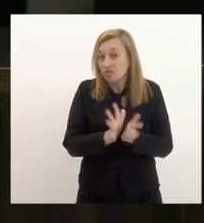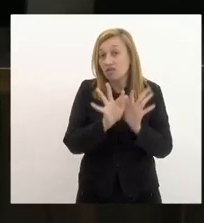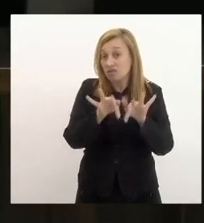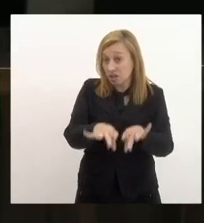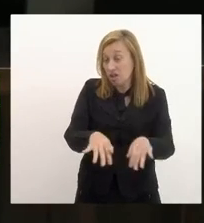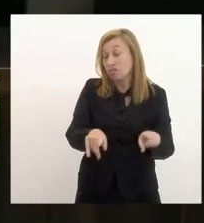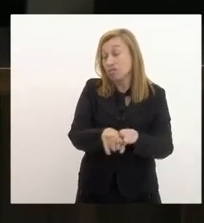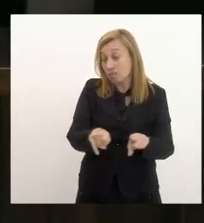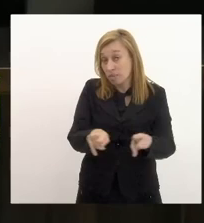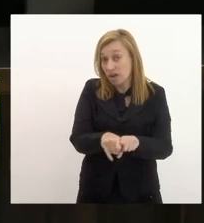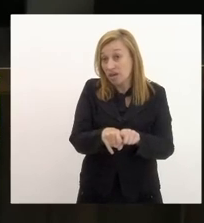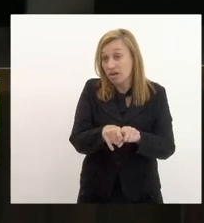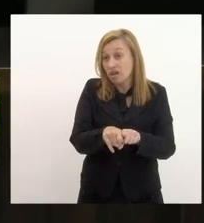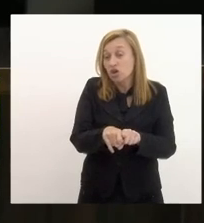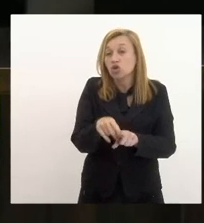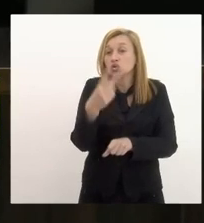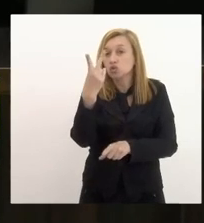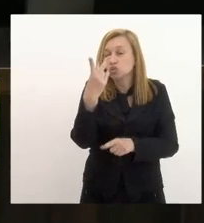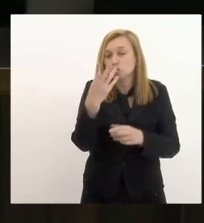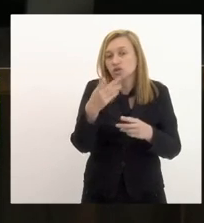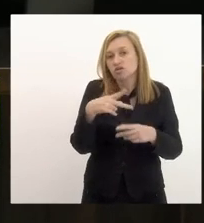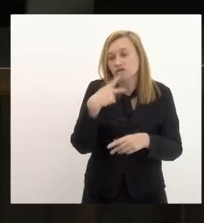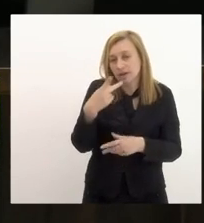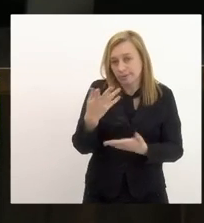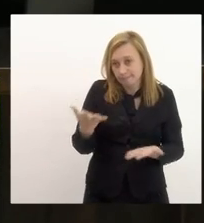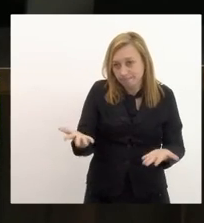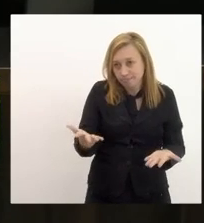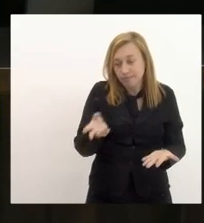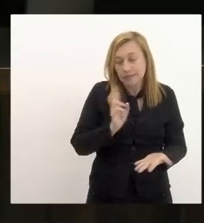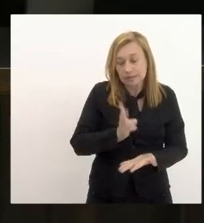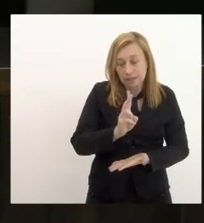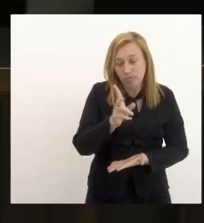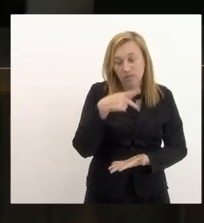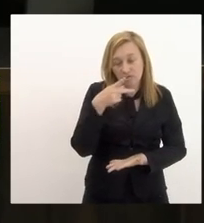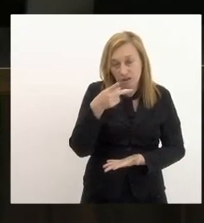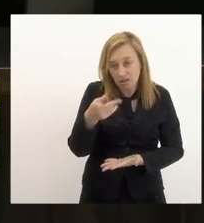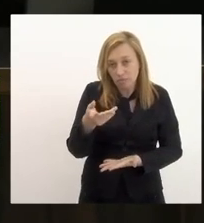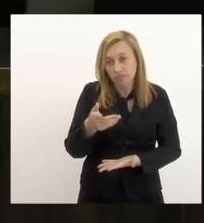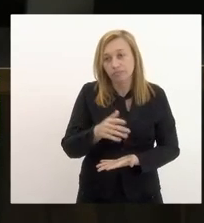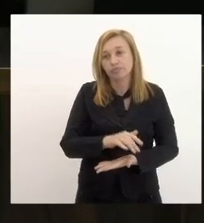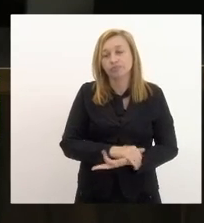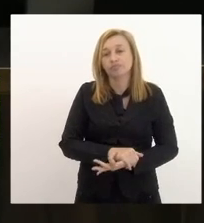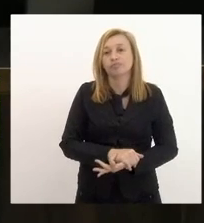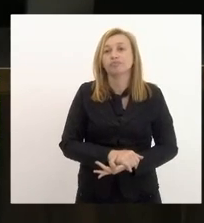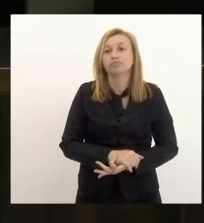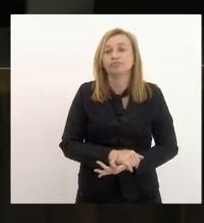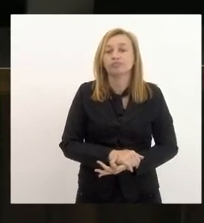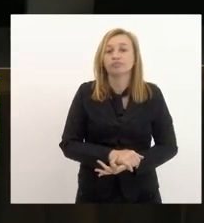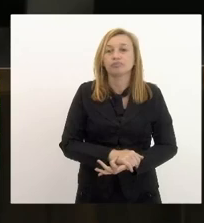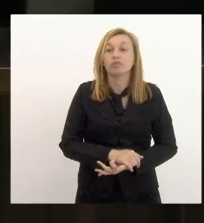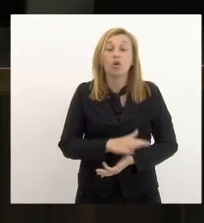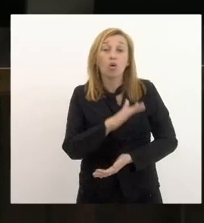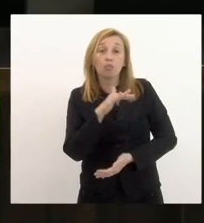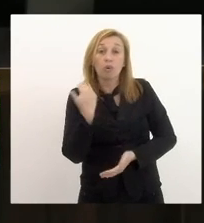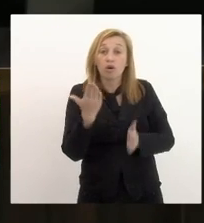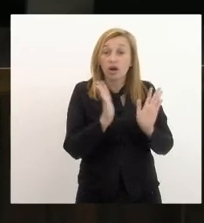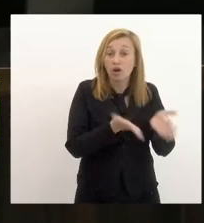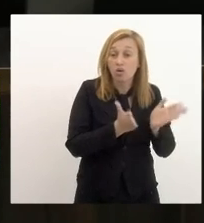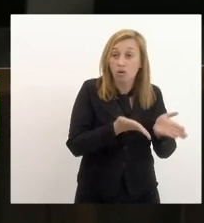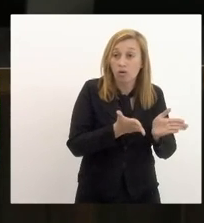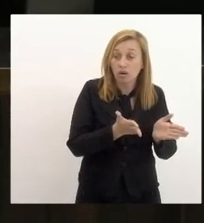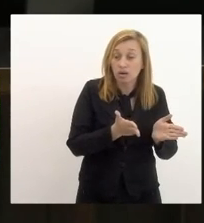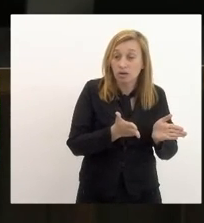expediente final dois discursos Sempre dizendo o ou se morre agora